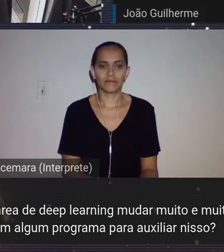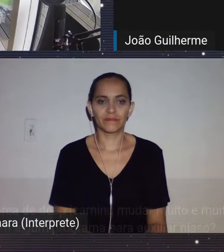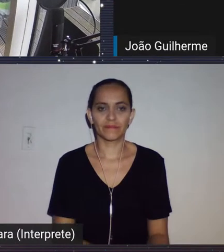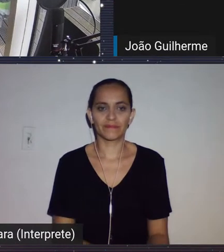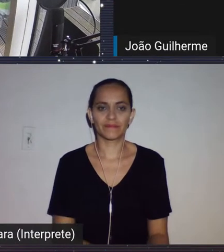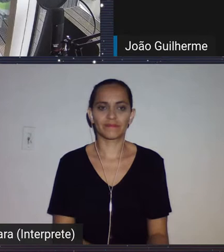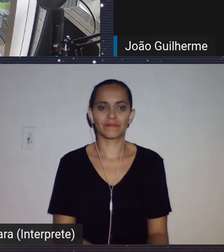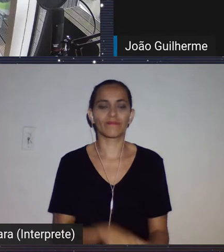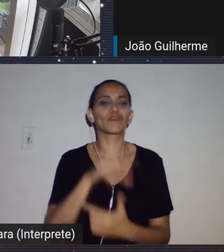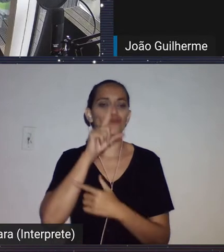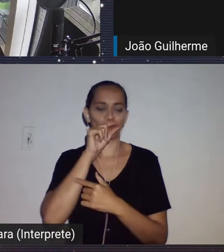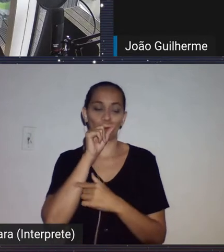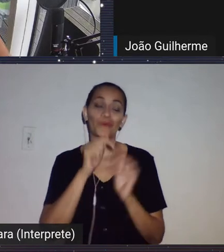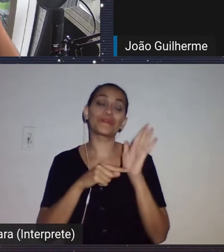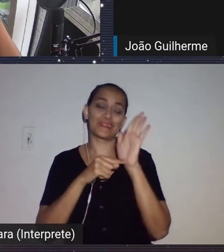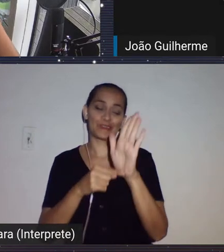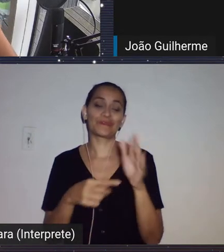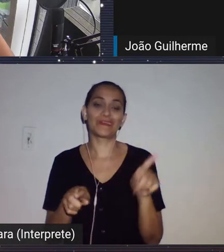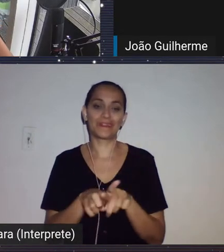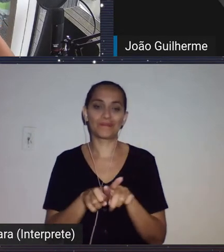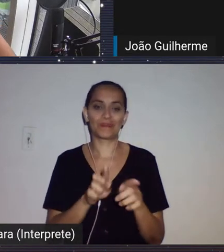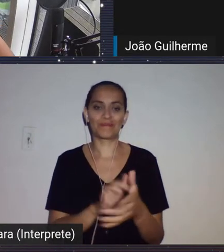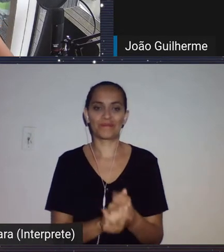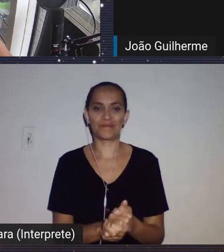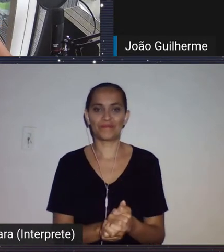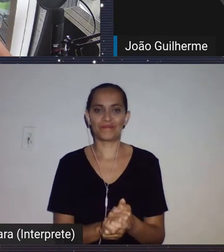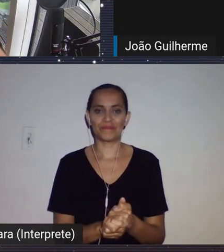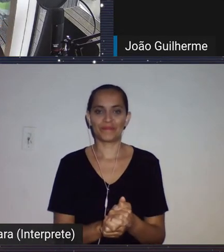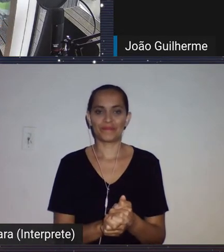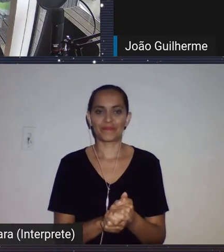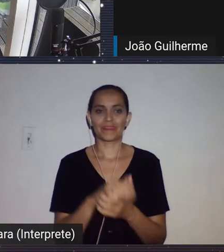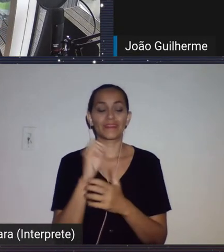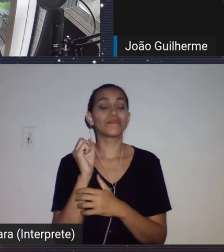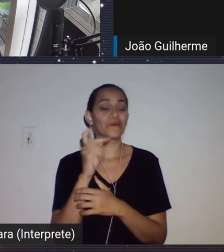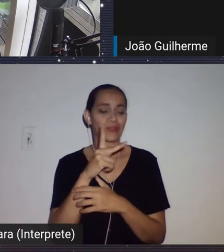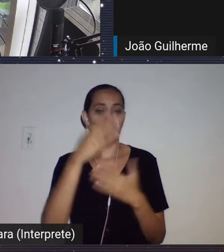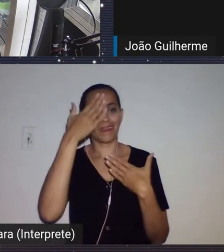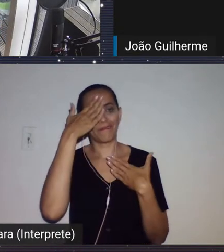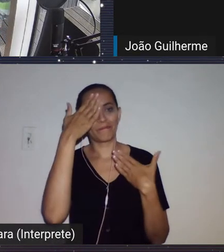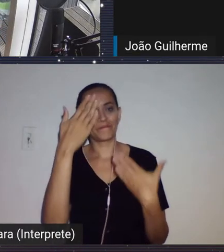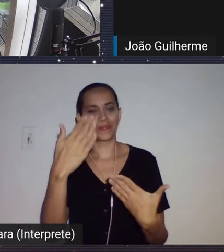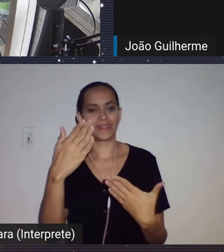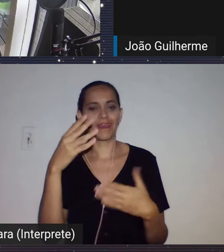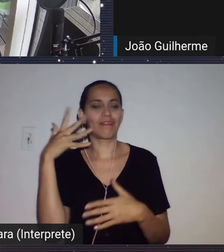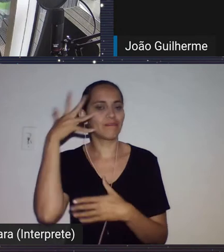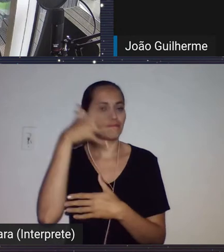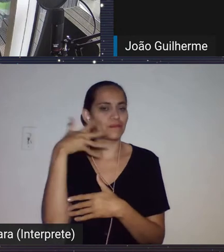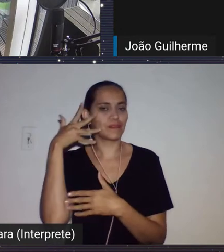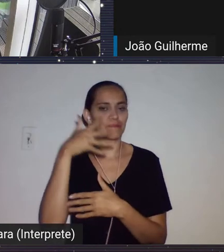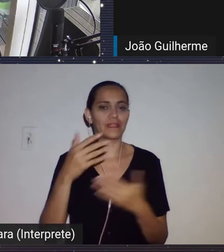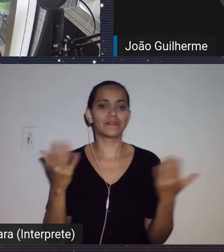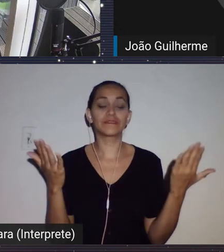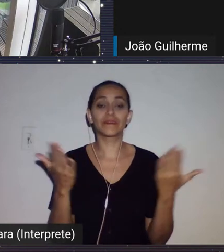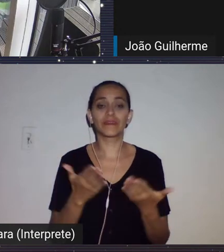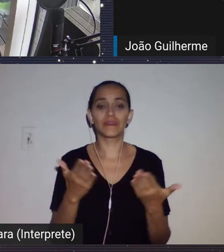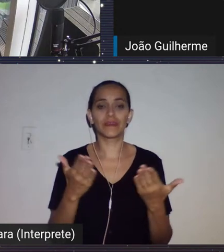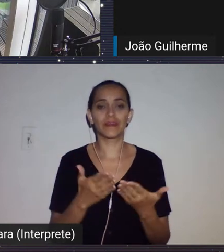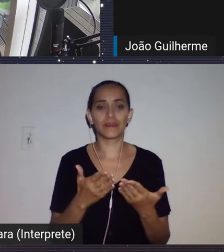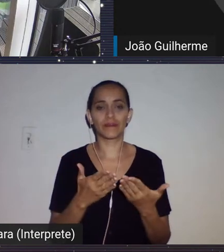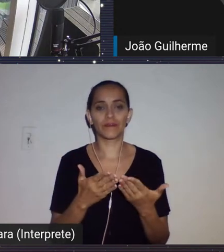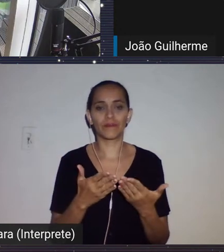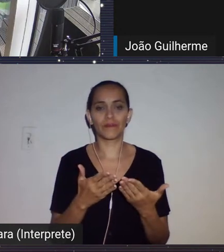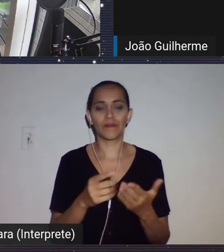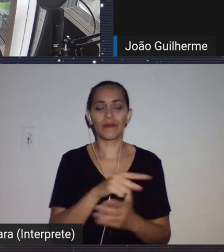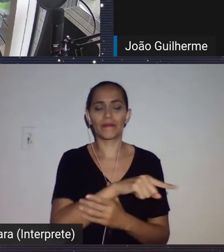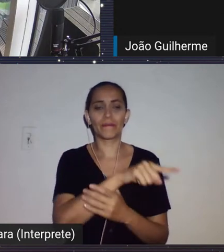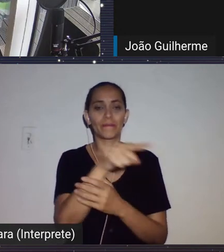Twitter É, ajuda. Twitter. Ok, pois muito obrigado, Mariane, pela palestra. E agora, para a galera